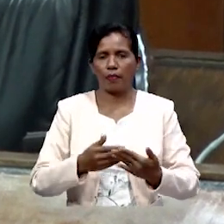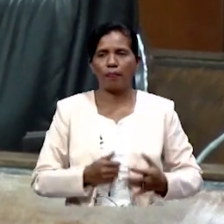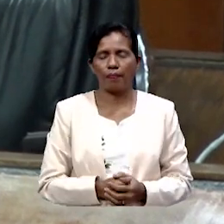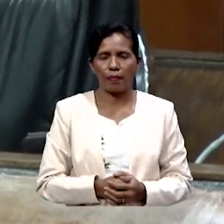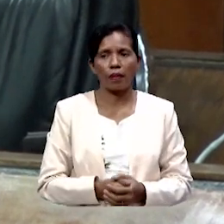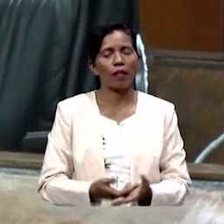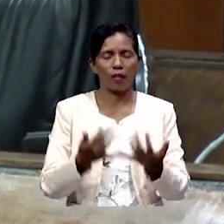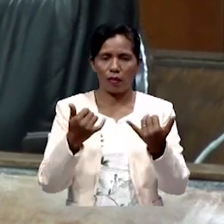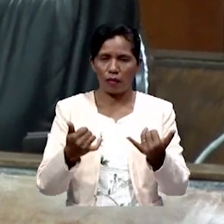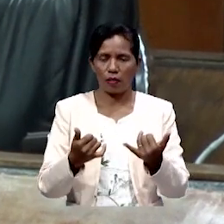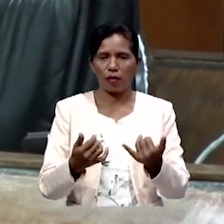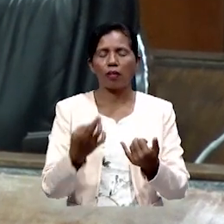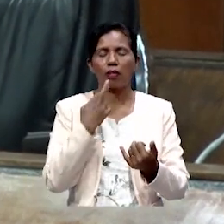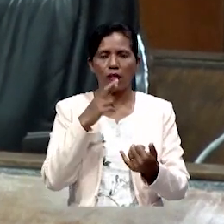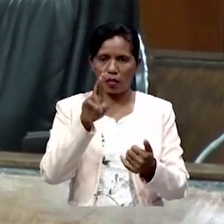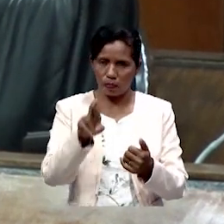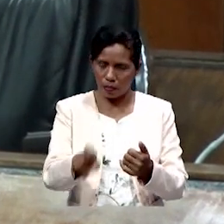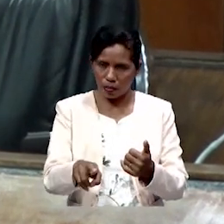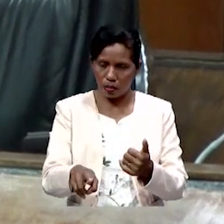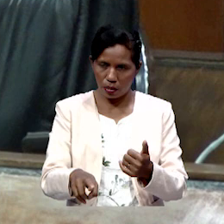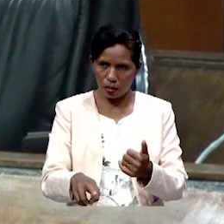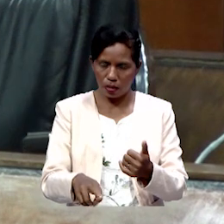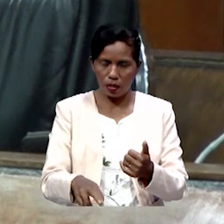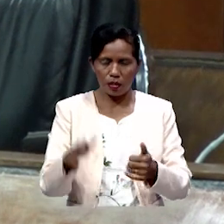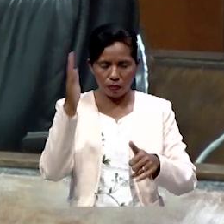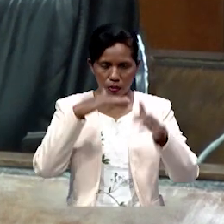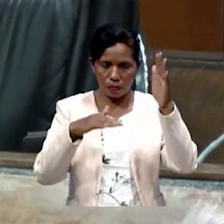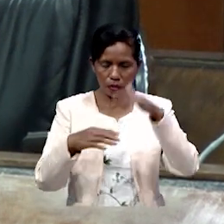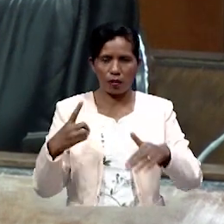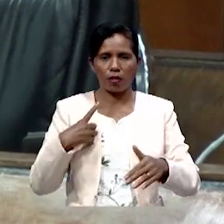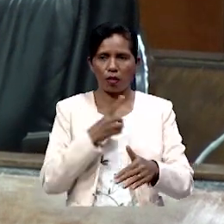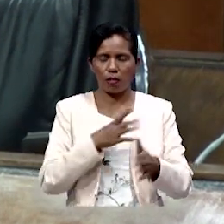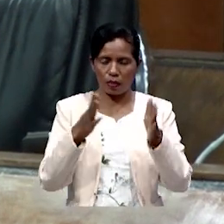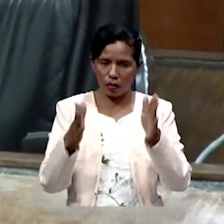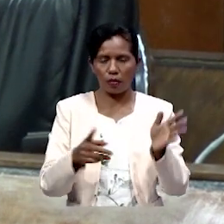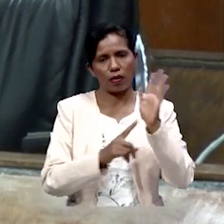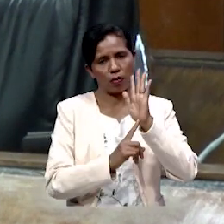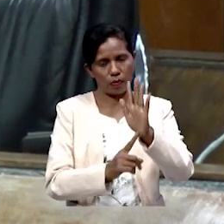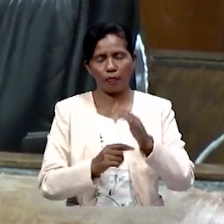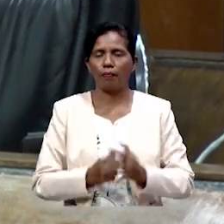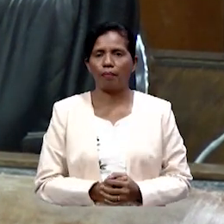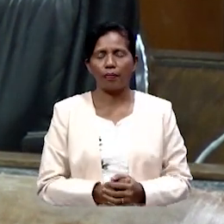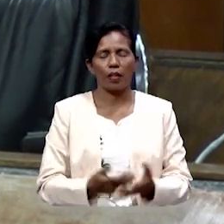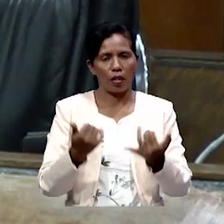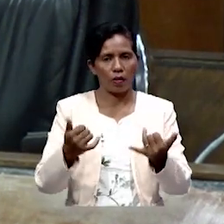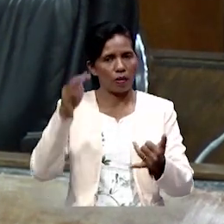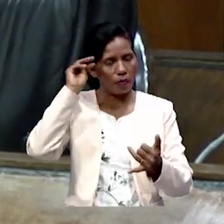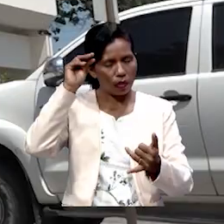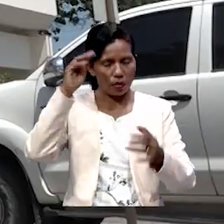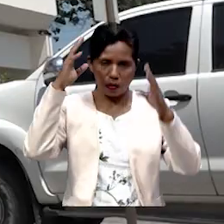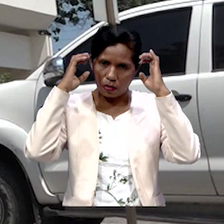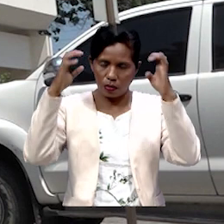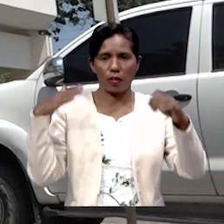Portanto, não vou responder questões que foi levantado pelos deputados. Enquanto da DAUNE, Ministério da